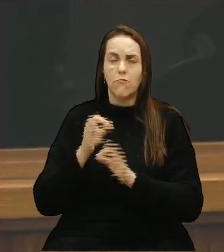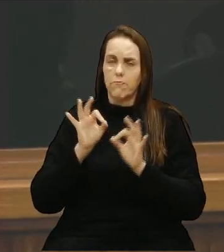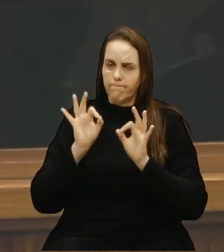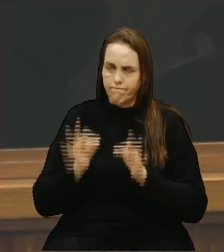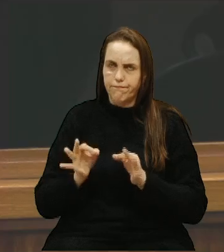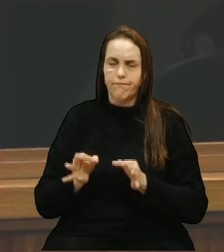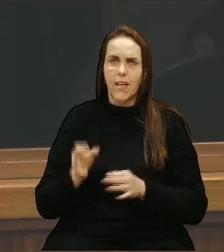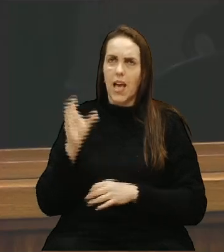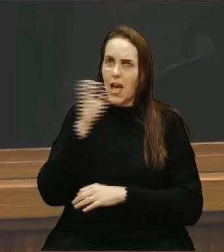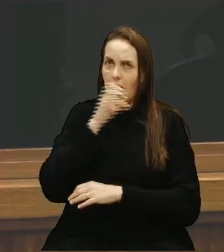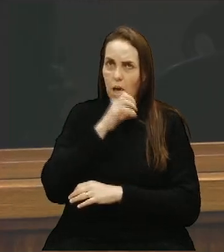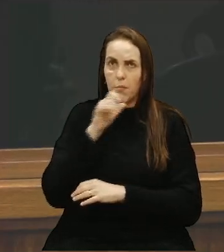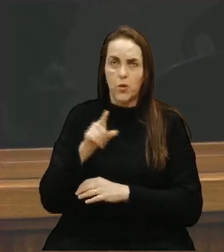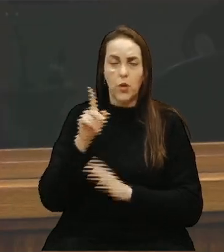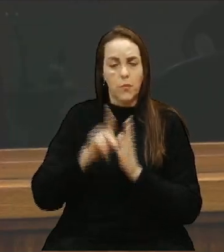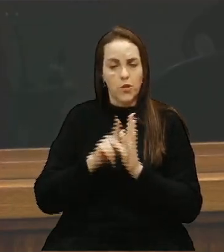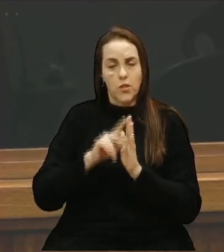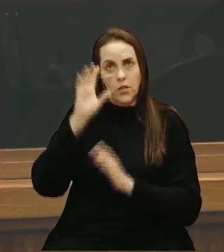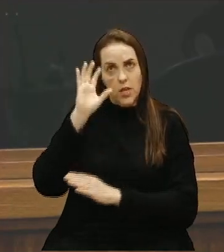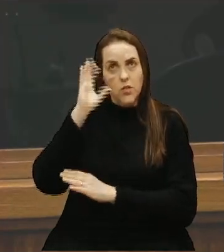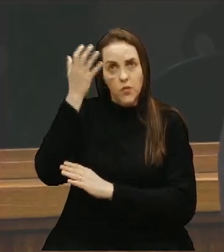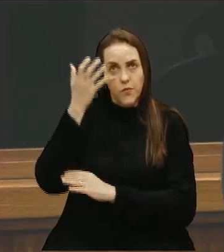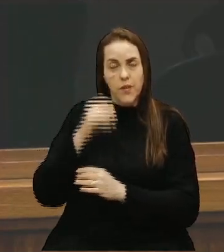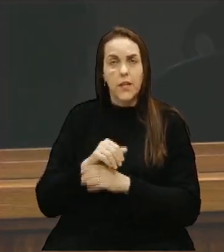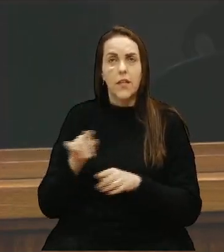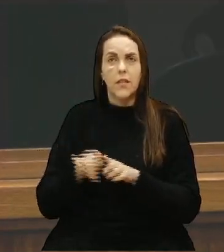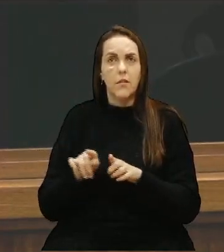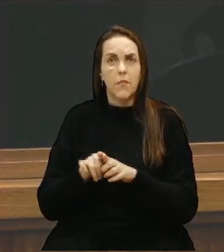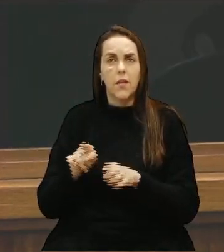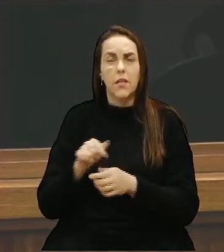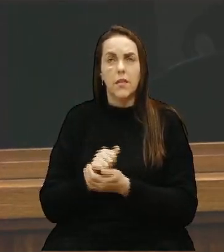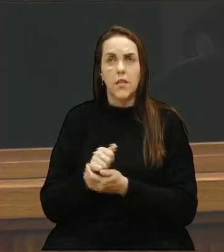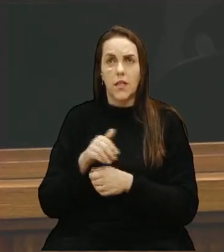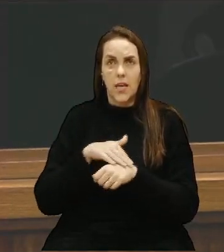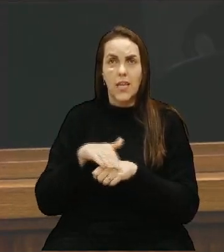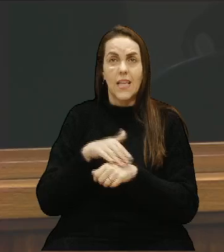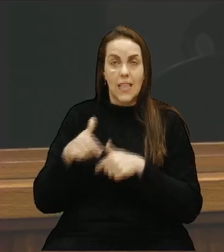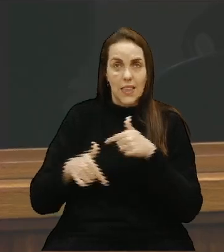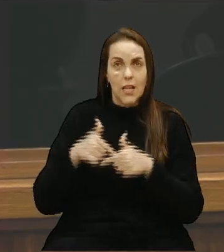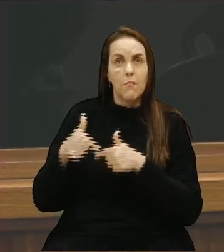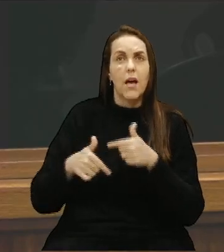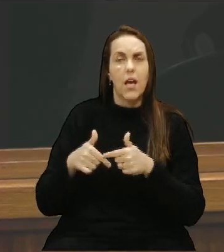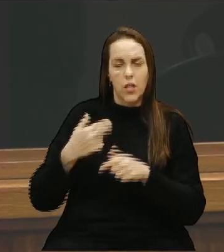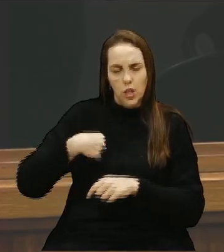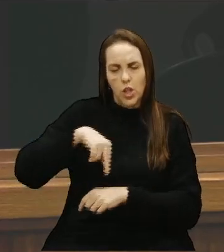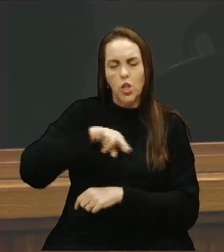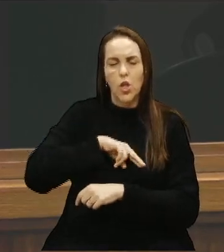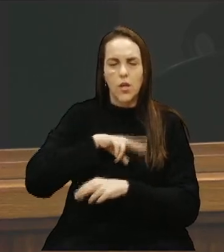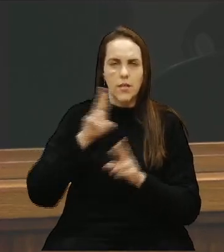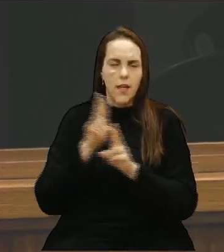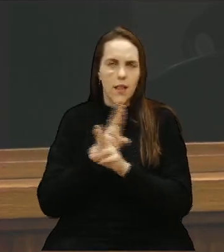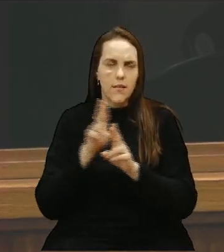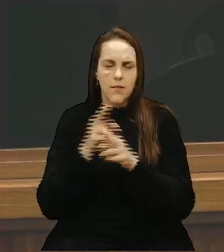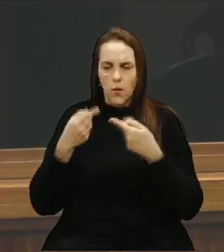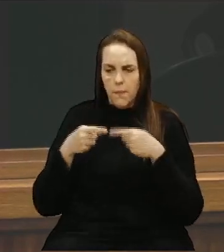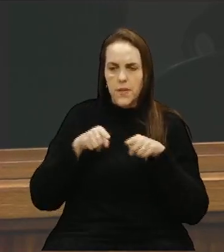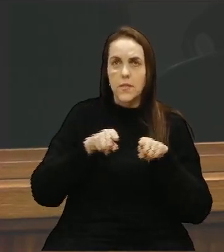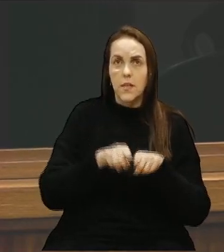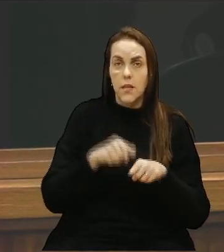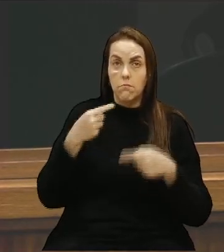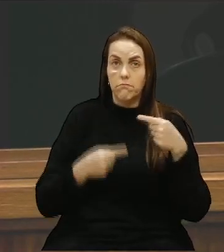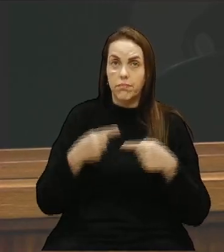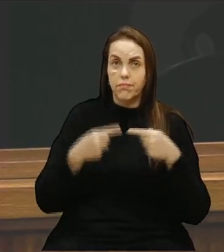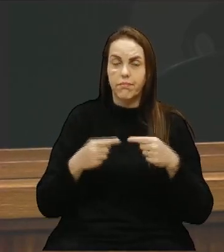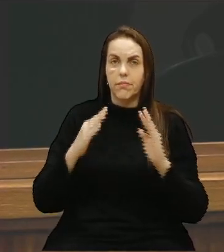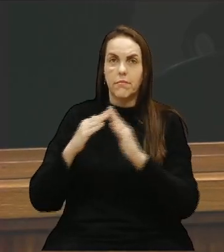aqueles problemas, mas sempre temos tratado e sempre falamos, né, do nosso trabalho, da nossa relação parceria para poder debater sobre habitação